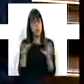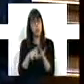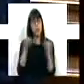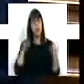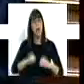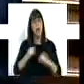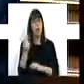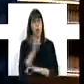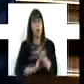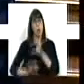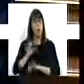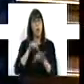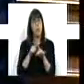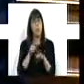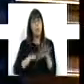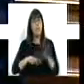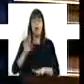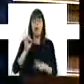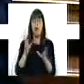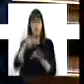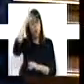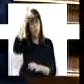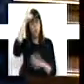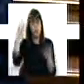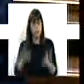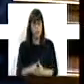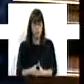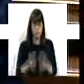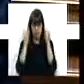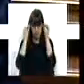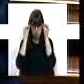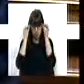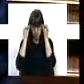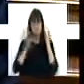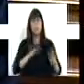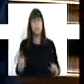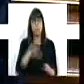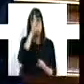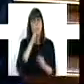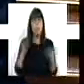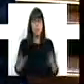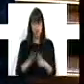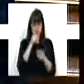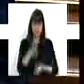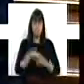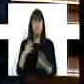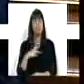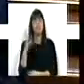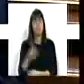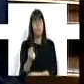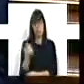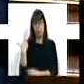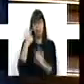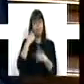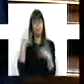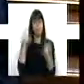relativamente ao acordo que a União Europeia está a fazer com a Turquia. Depois, Sr. Primeiro-Ministro, os agricultores portugueses